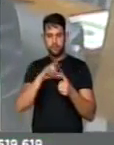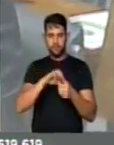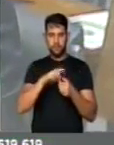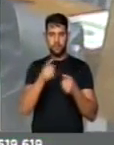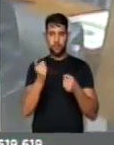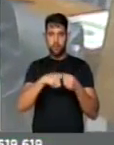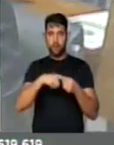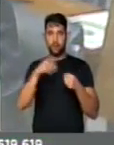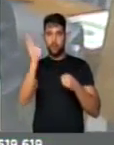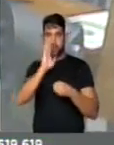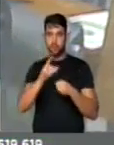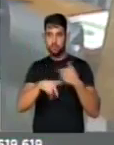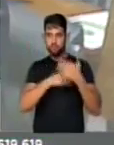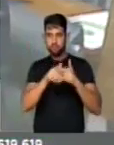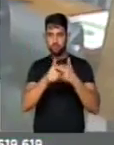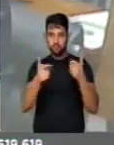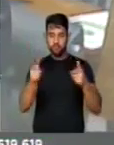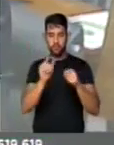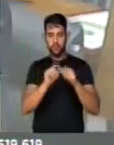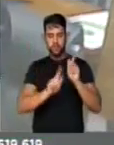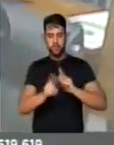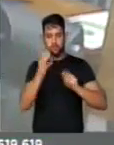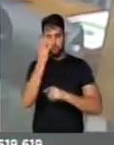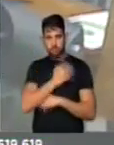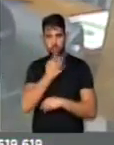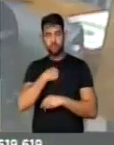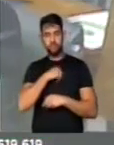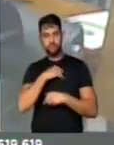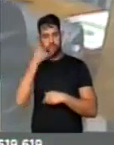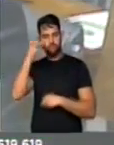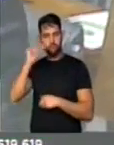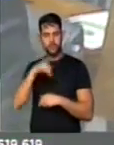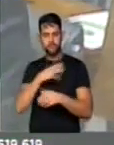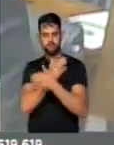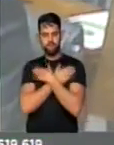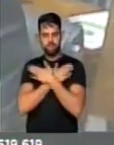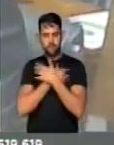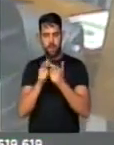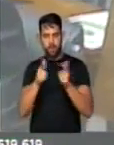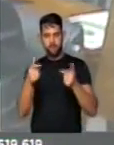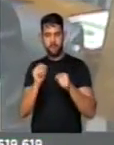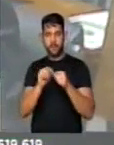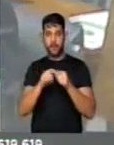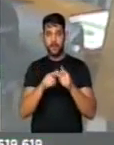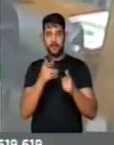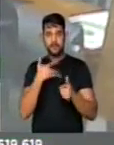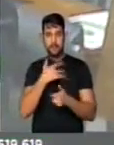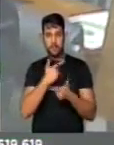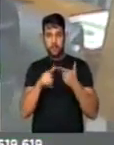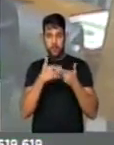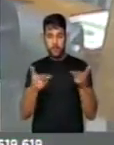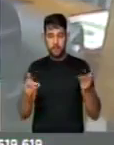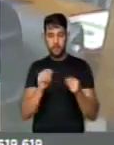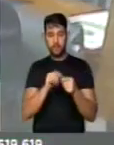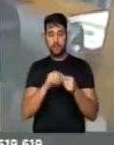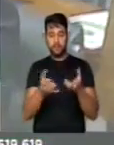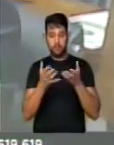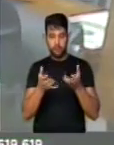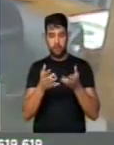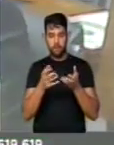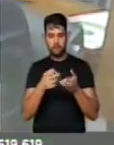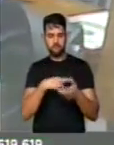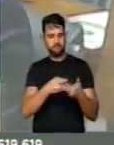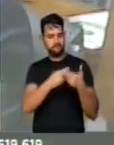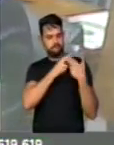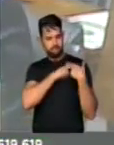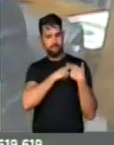no caminho do desenvolvimento, de uma gestão séria, de combater esse desemprego, essa saúde em calamidade, e isso requer